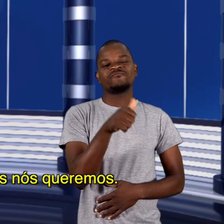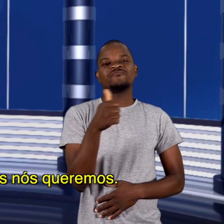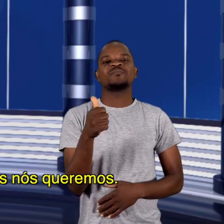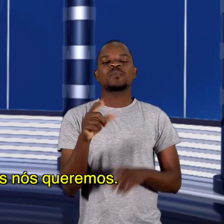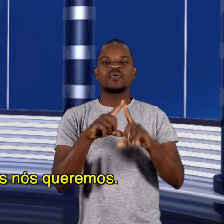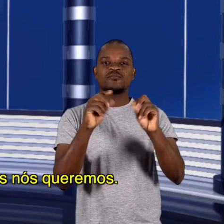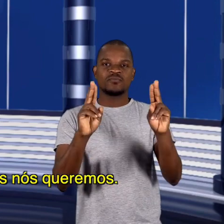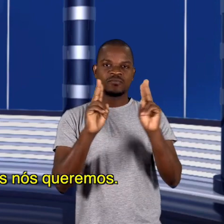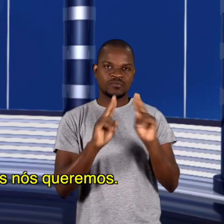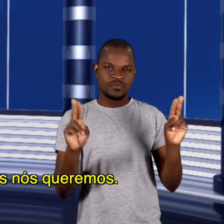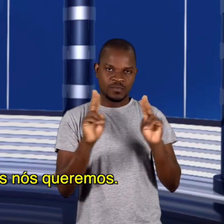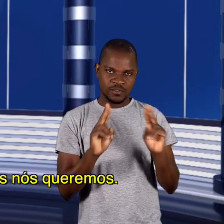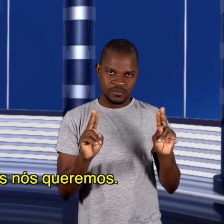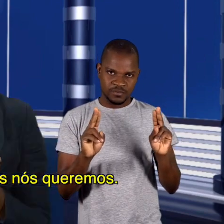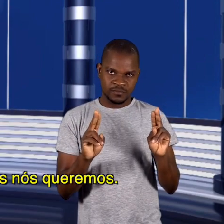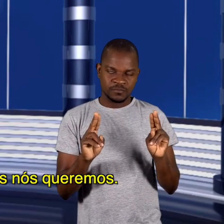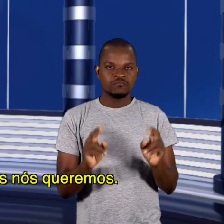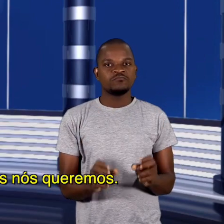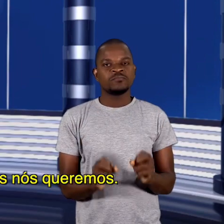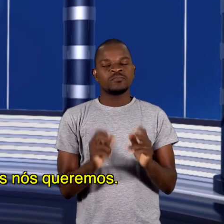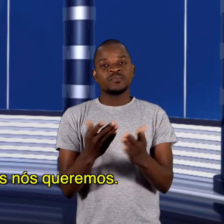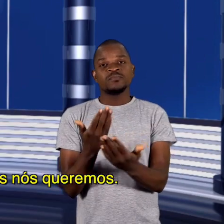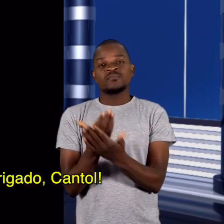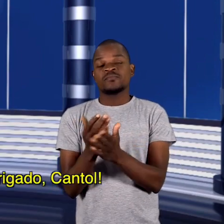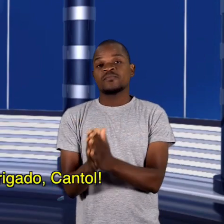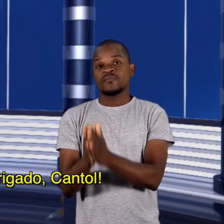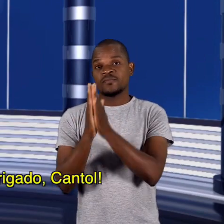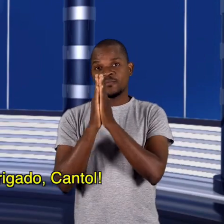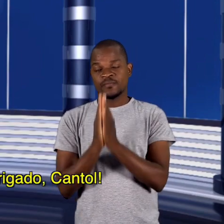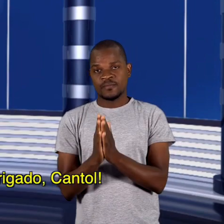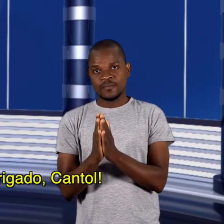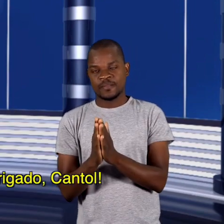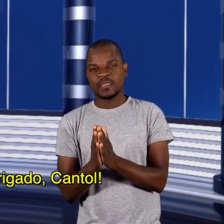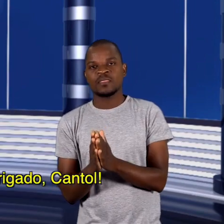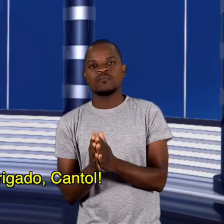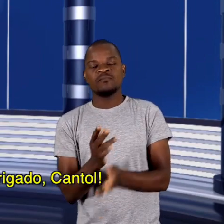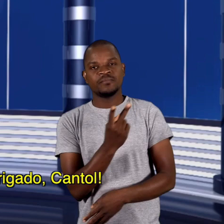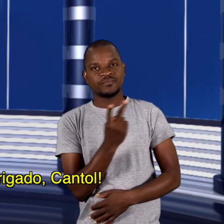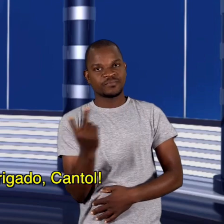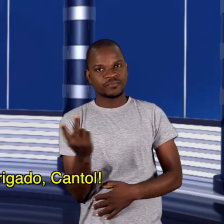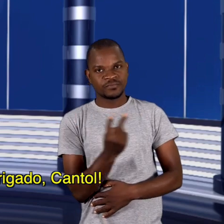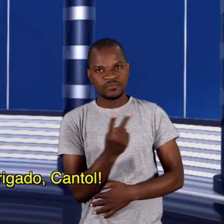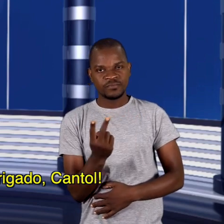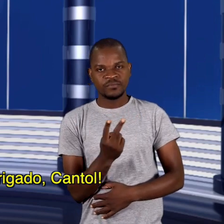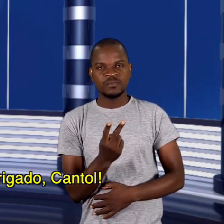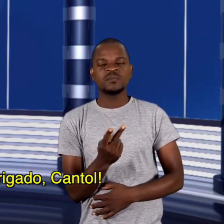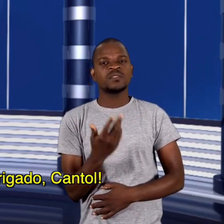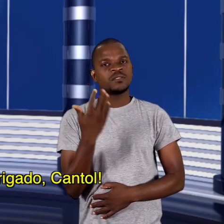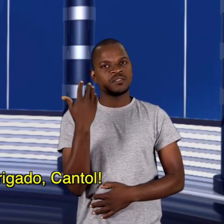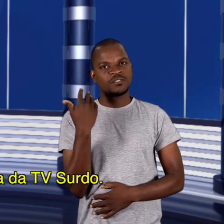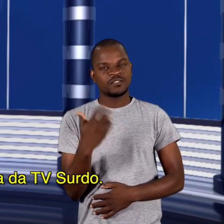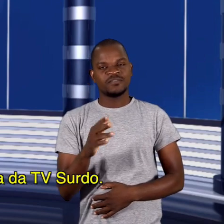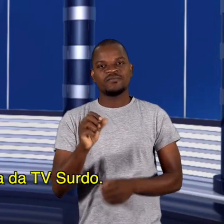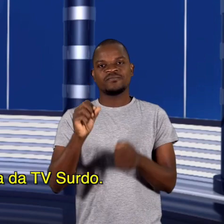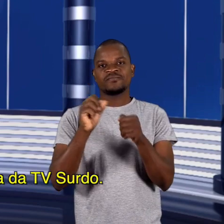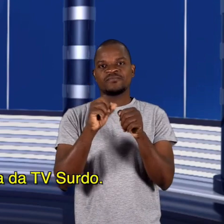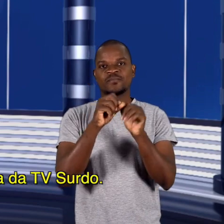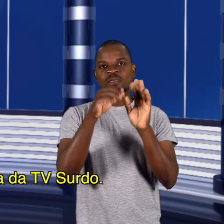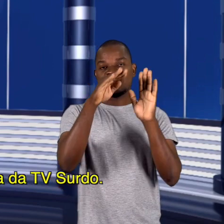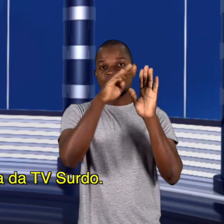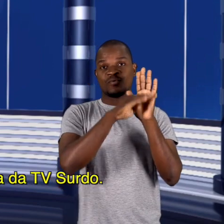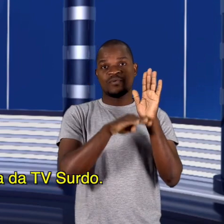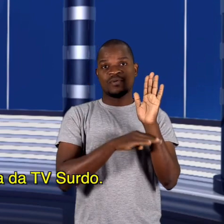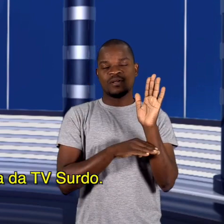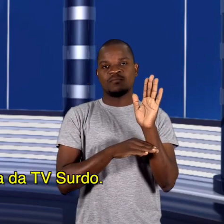que era considerado normal que é o que todos nós queremos Obrigado Benilde muito obrigado também ao cantor foi assim